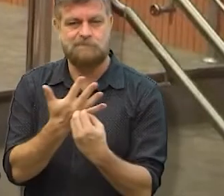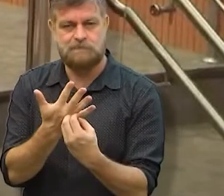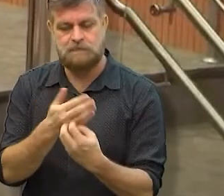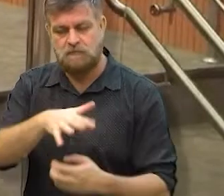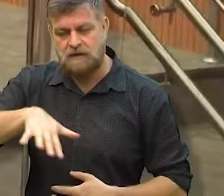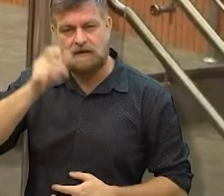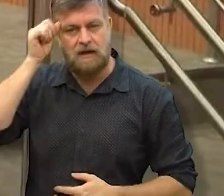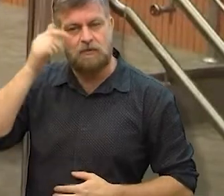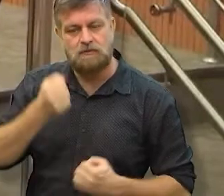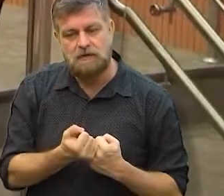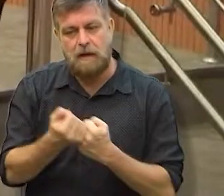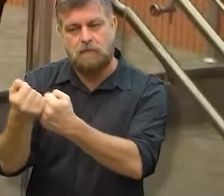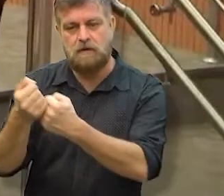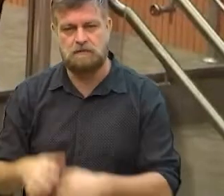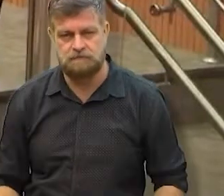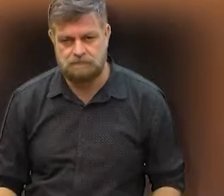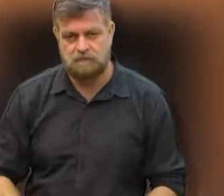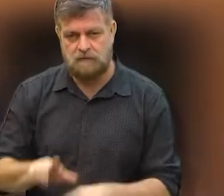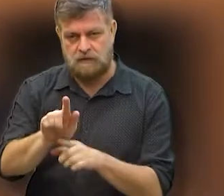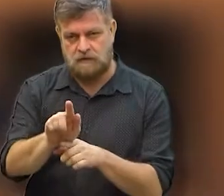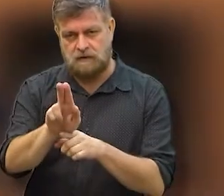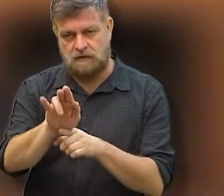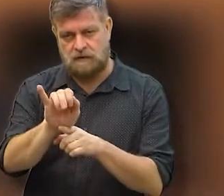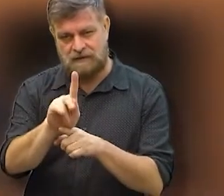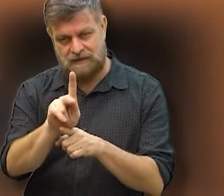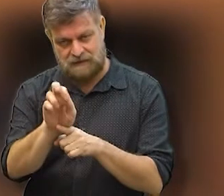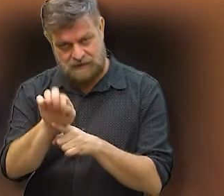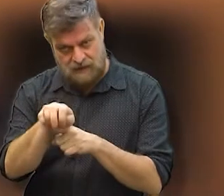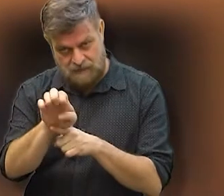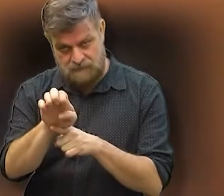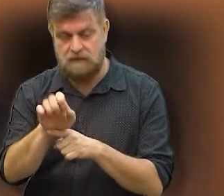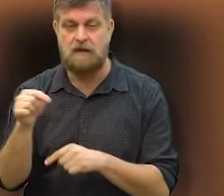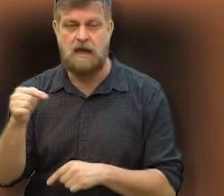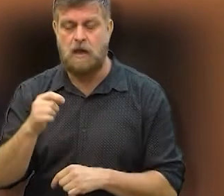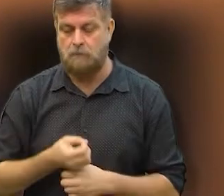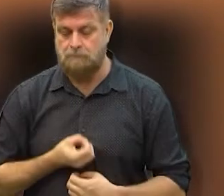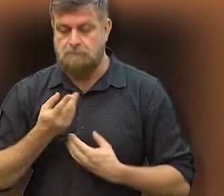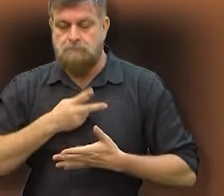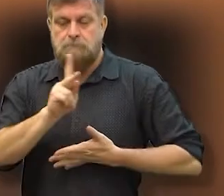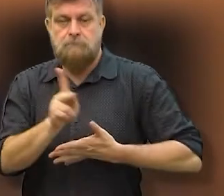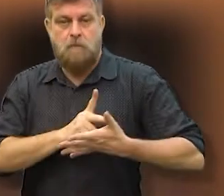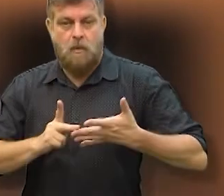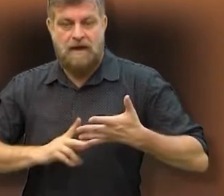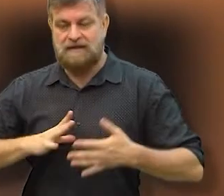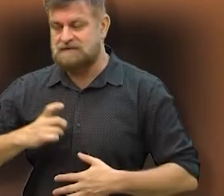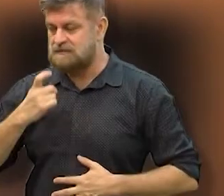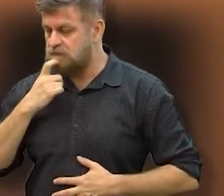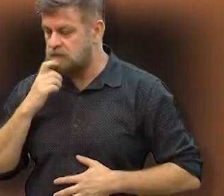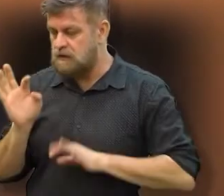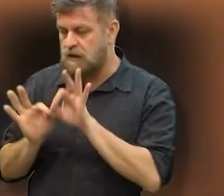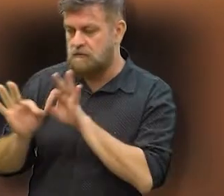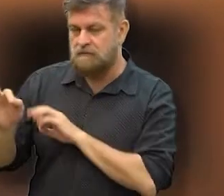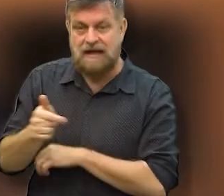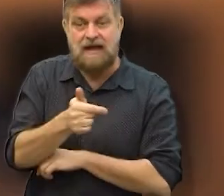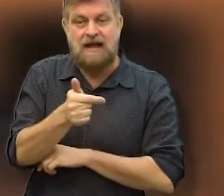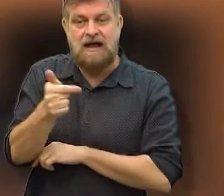suas contribuições à cultura de Campinas. Guilherme de Almeida, o poeta campineiro, foi um dos principais